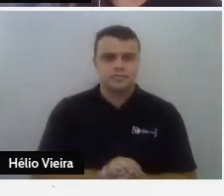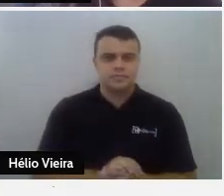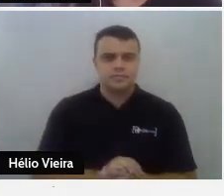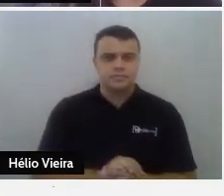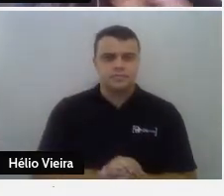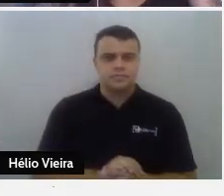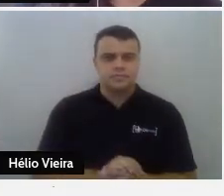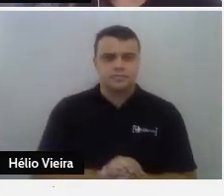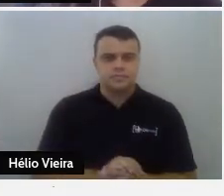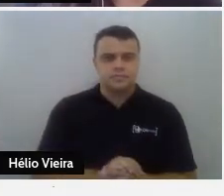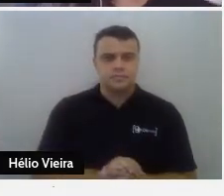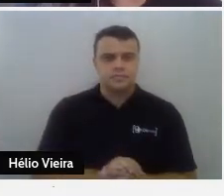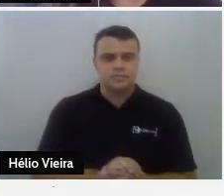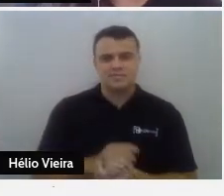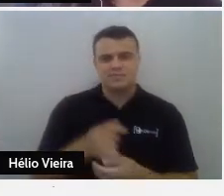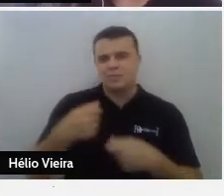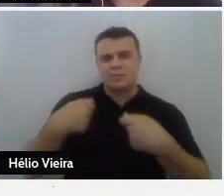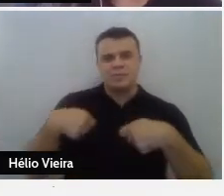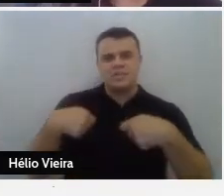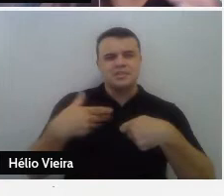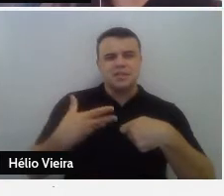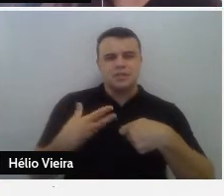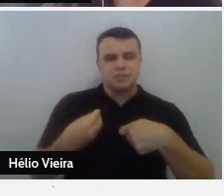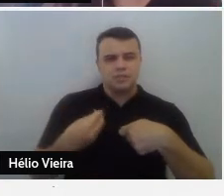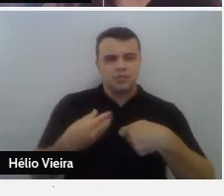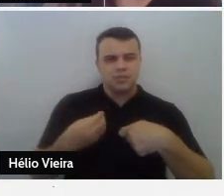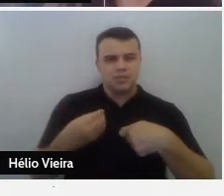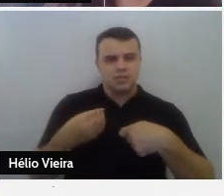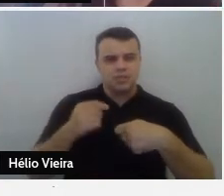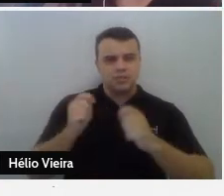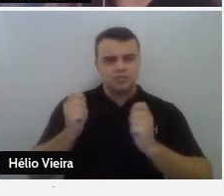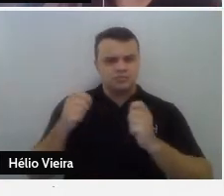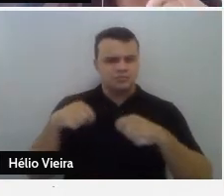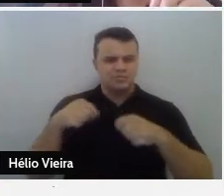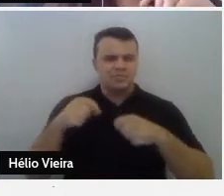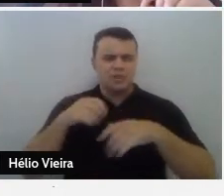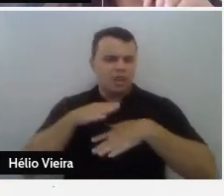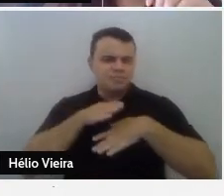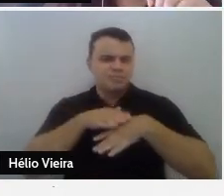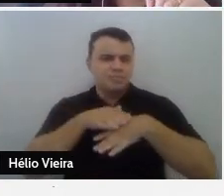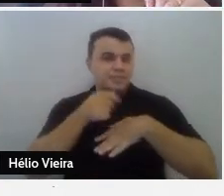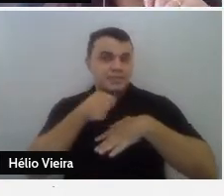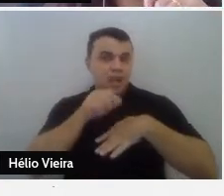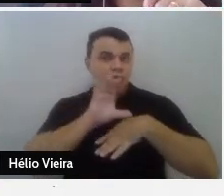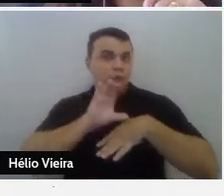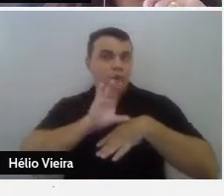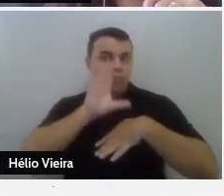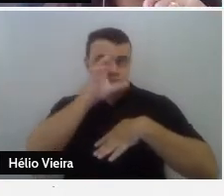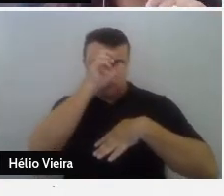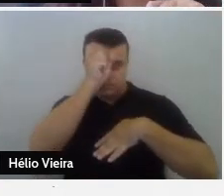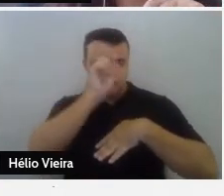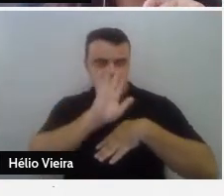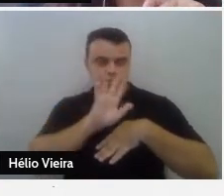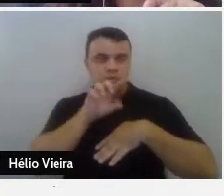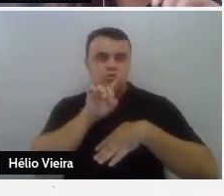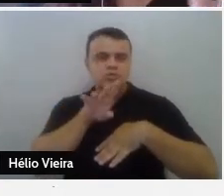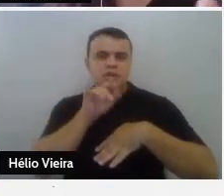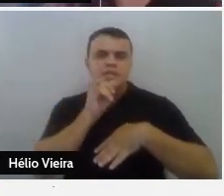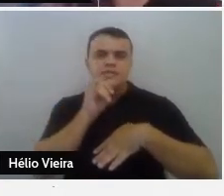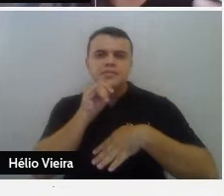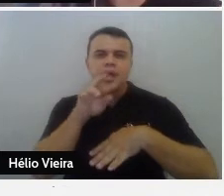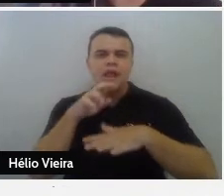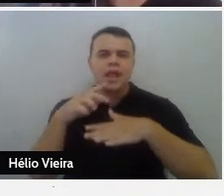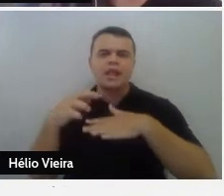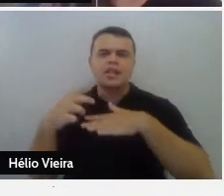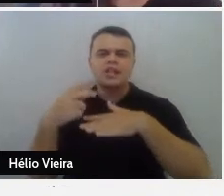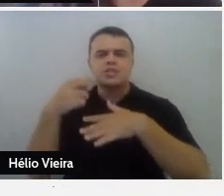tem, assim, não requer muito habilidade. Então, por exemplo, aqui eu tenho uma roleta de características,